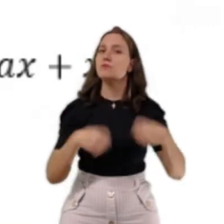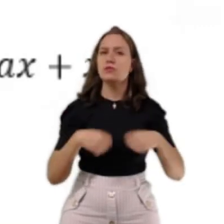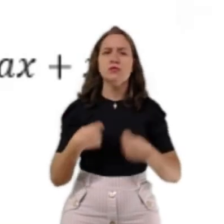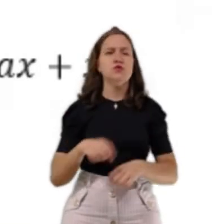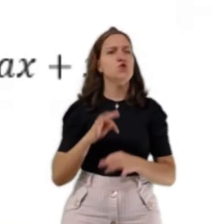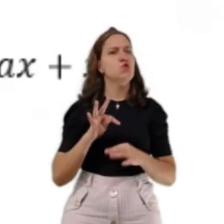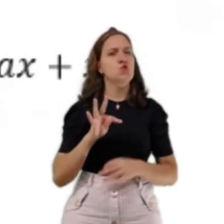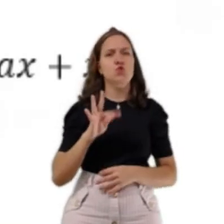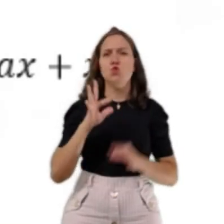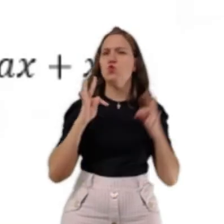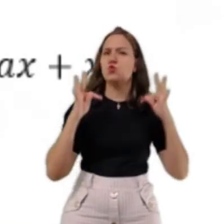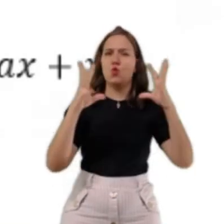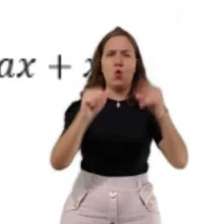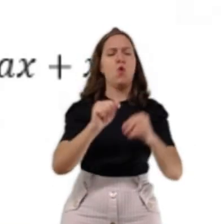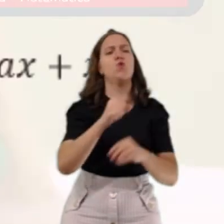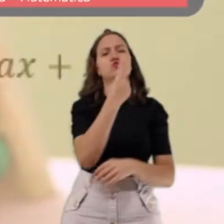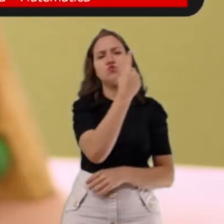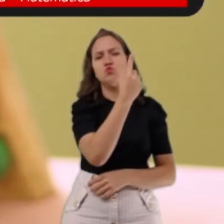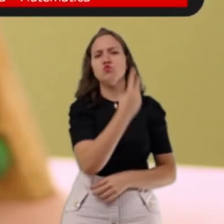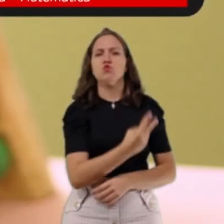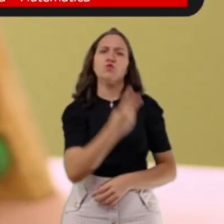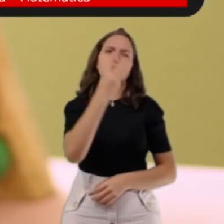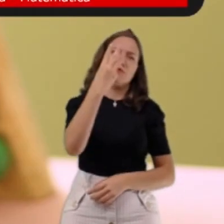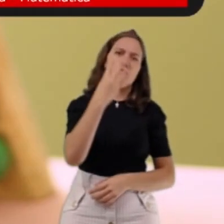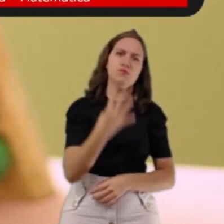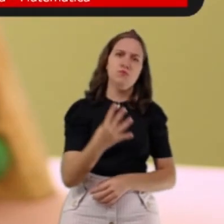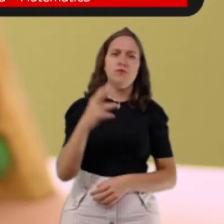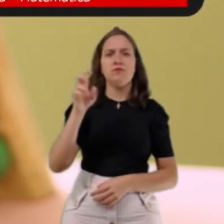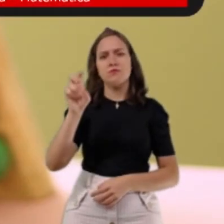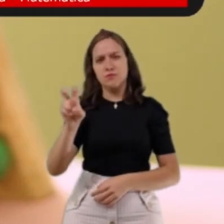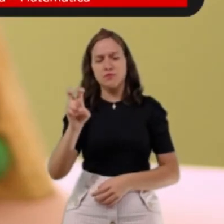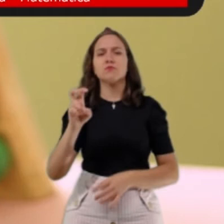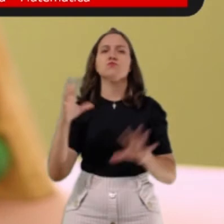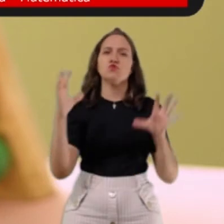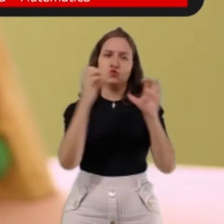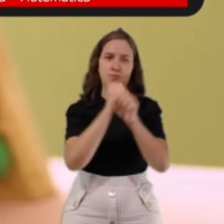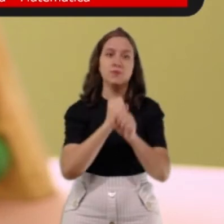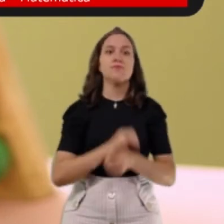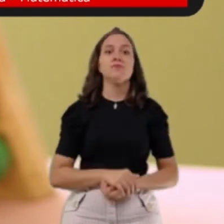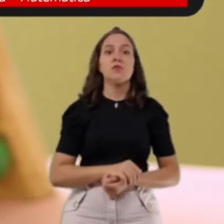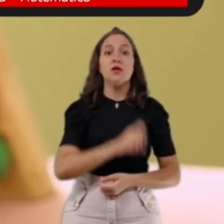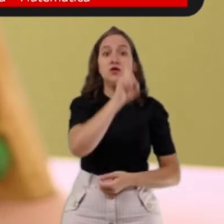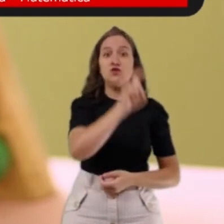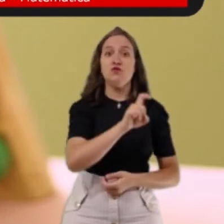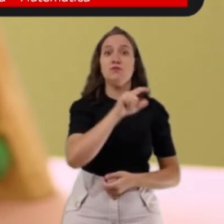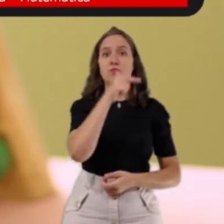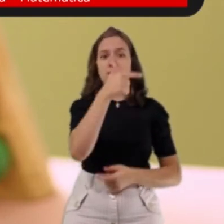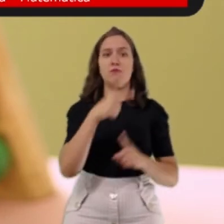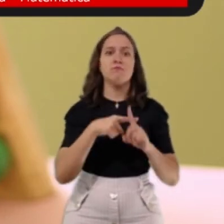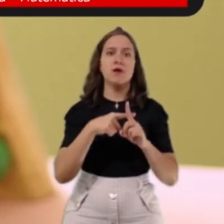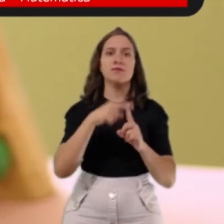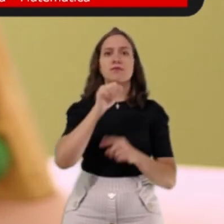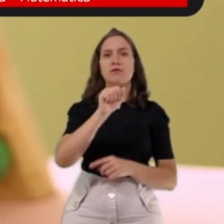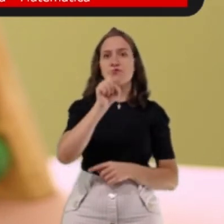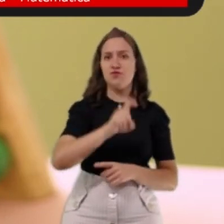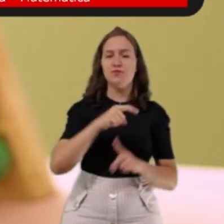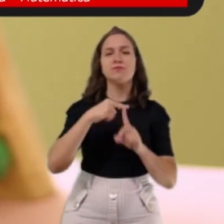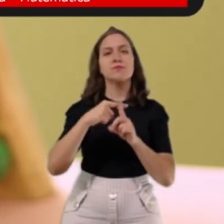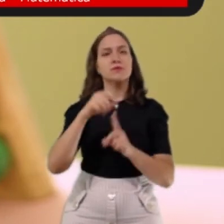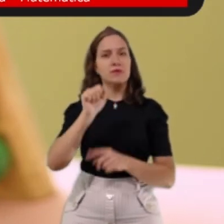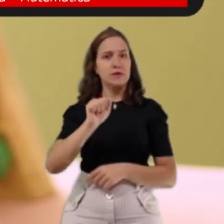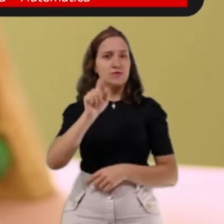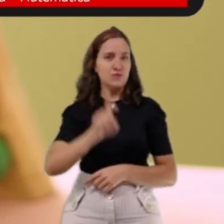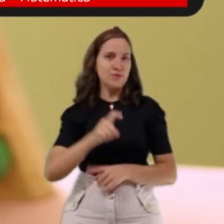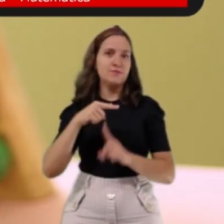todas as suas Áreas correspondentes a área da figura um x ao quadrado + x + x +